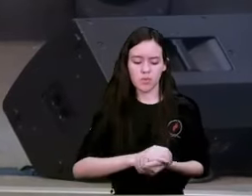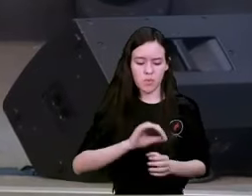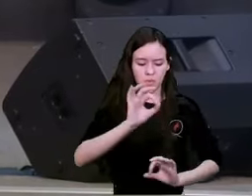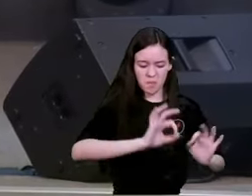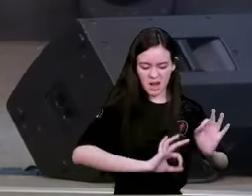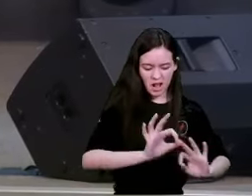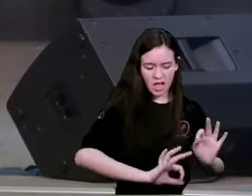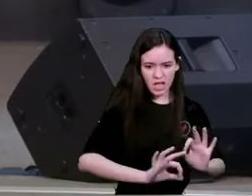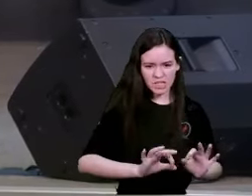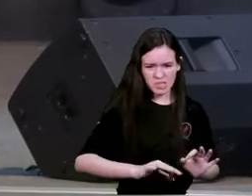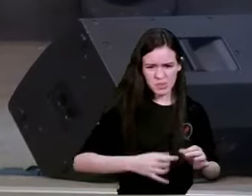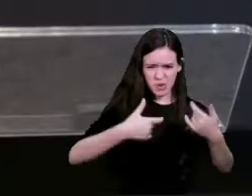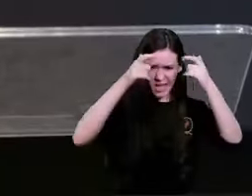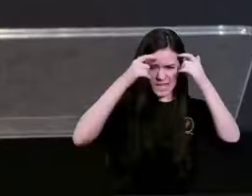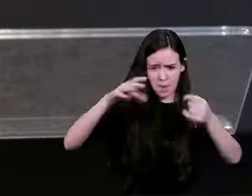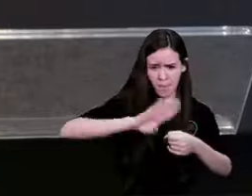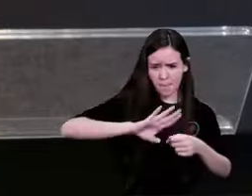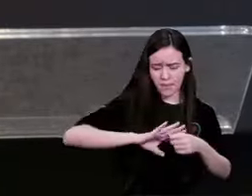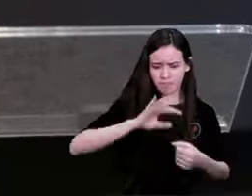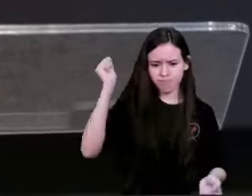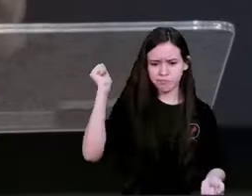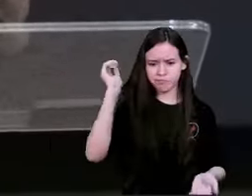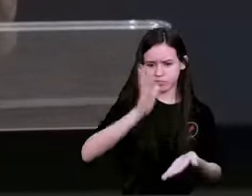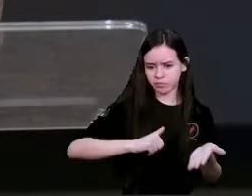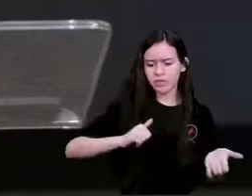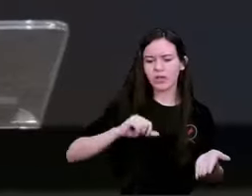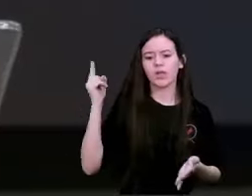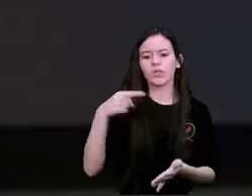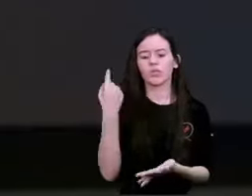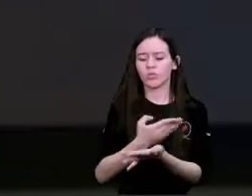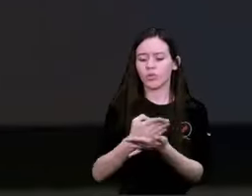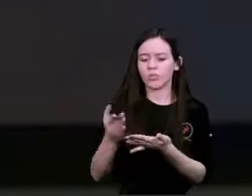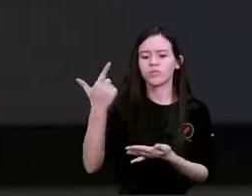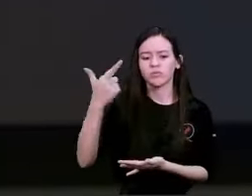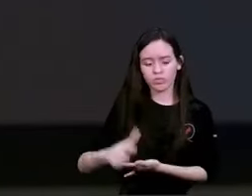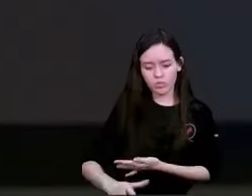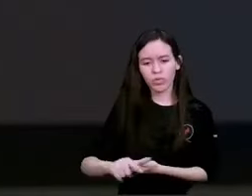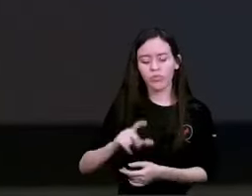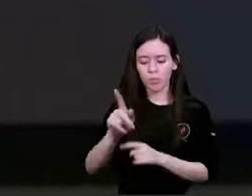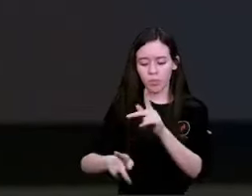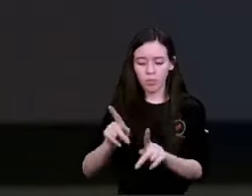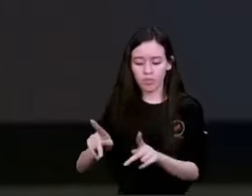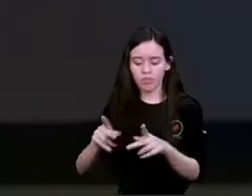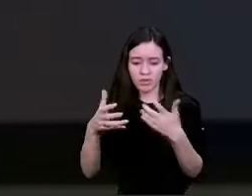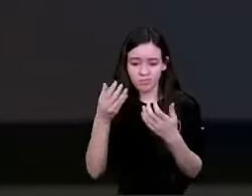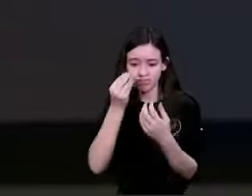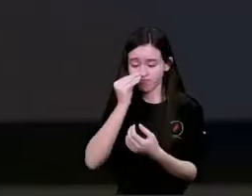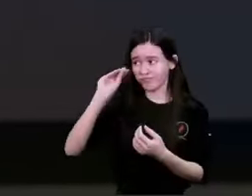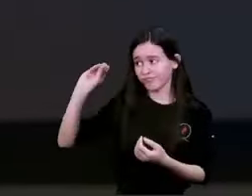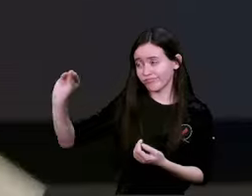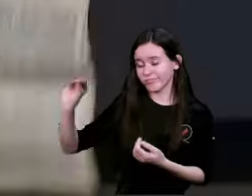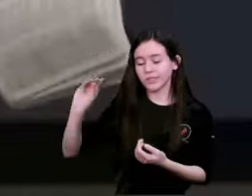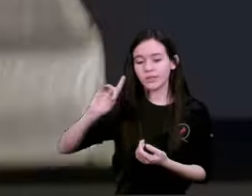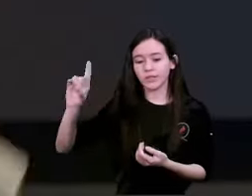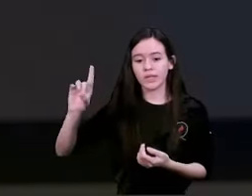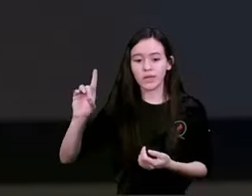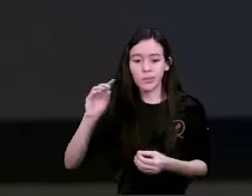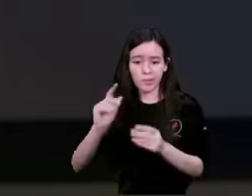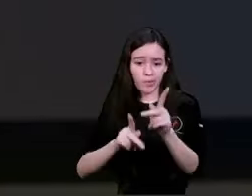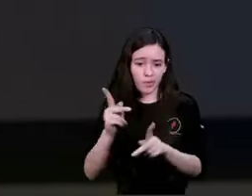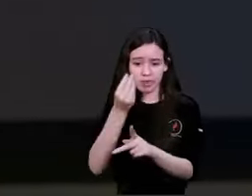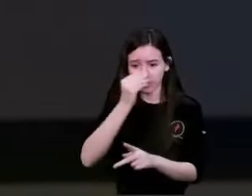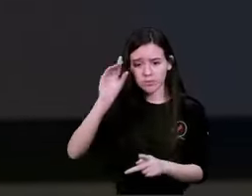eu mando Nabucodonosor voltar e a gente recomeça do zero. Esse povo quis ouvir? Não. Já que eles não